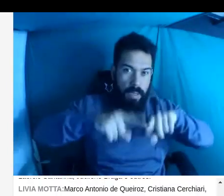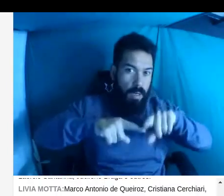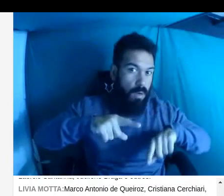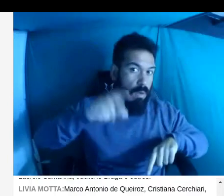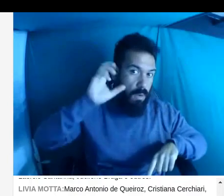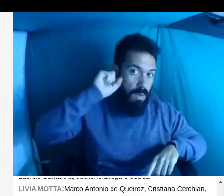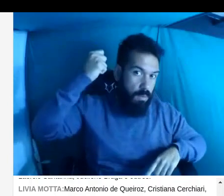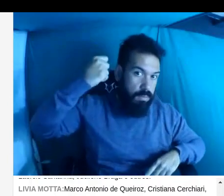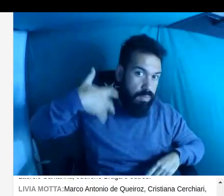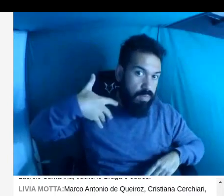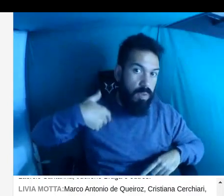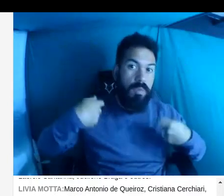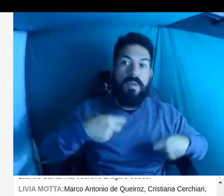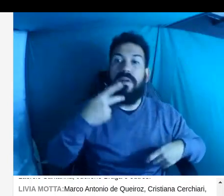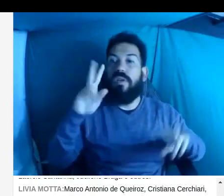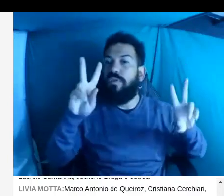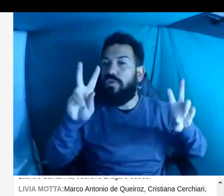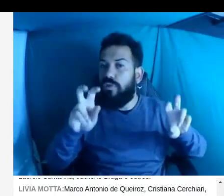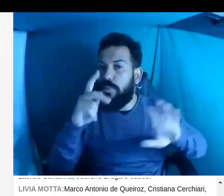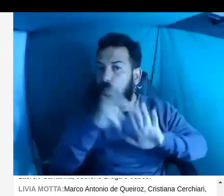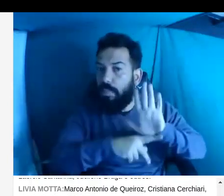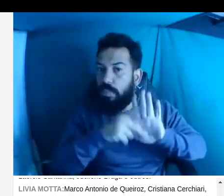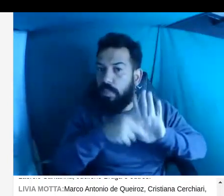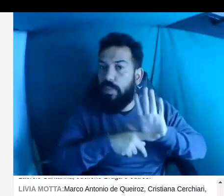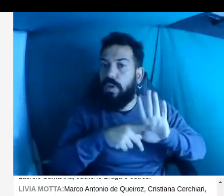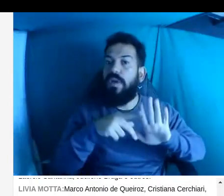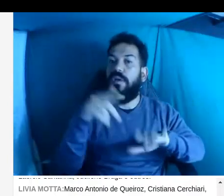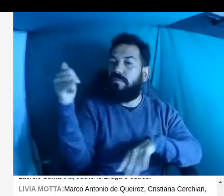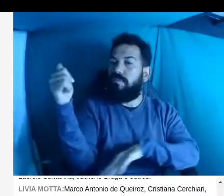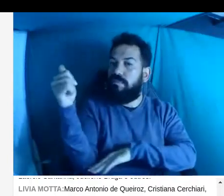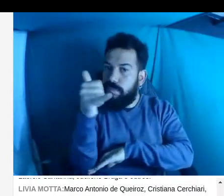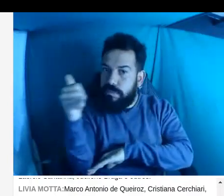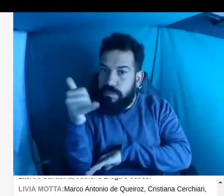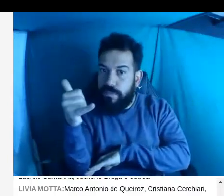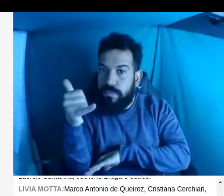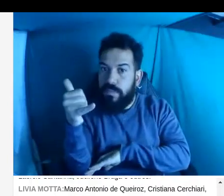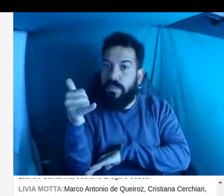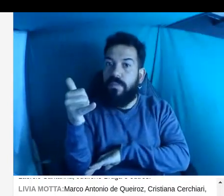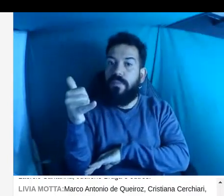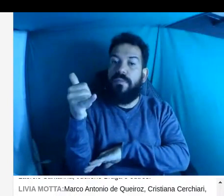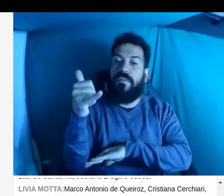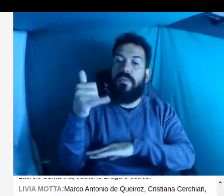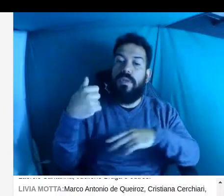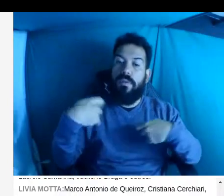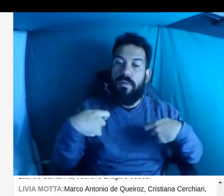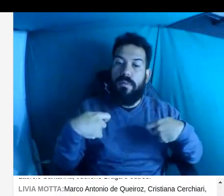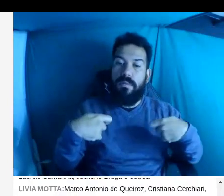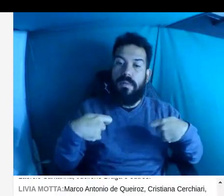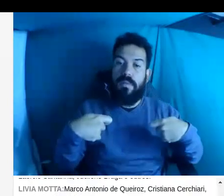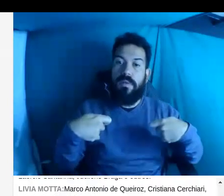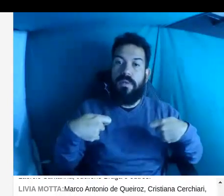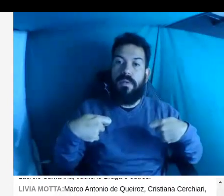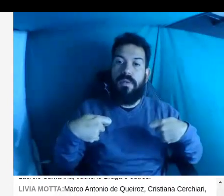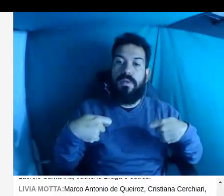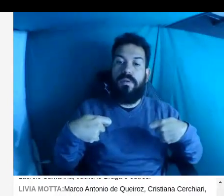precisamos falar de planos, precisamos falar de câmera, precisamos falar